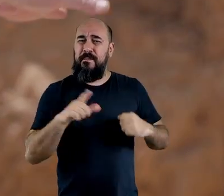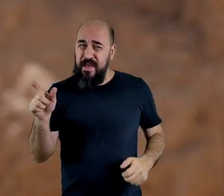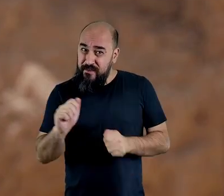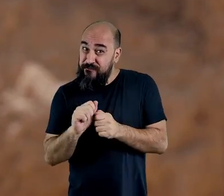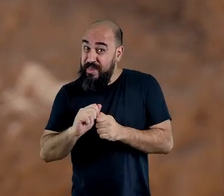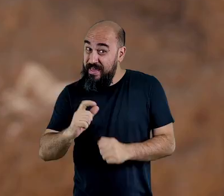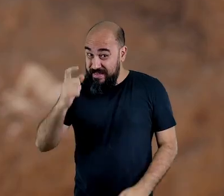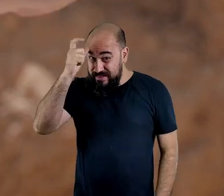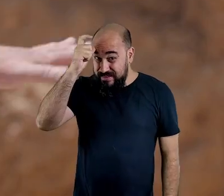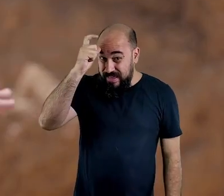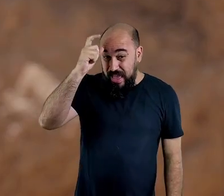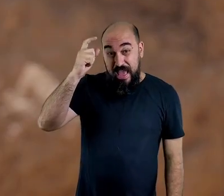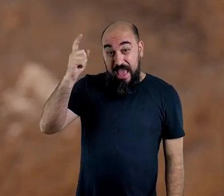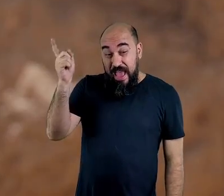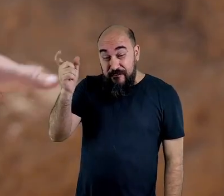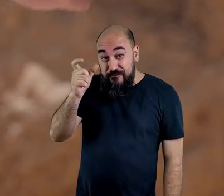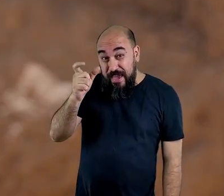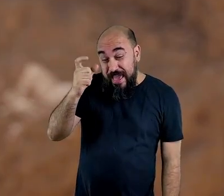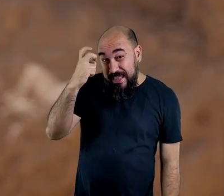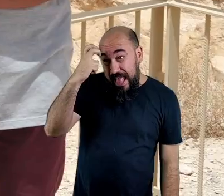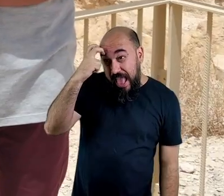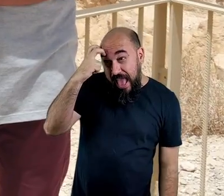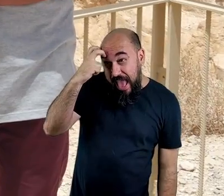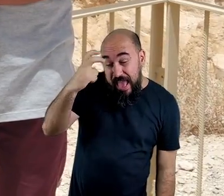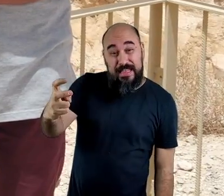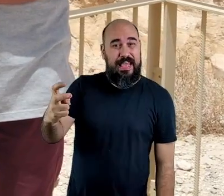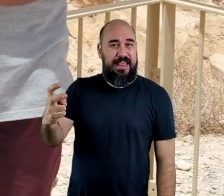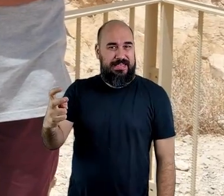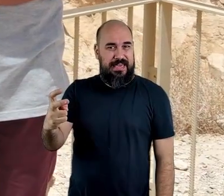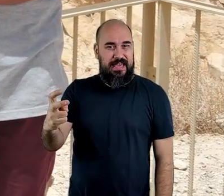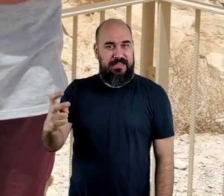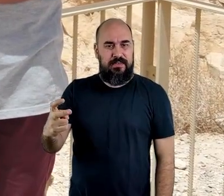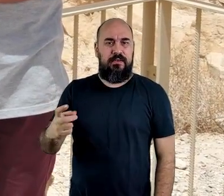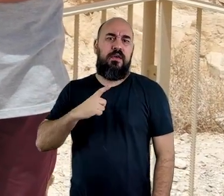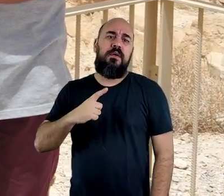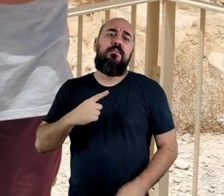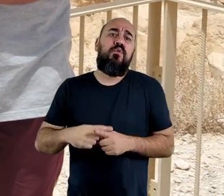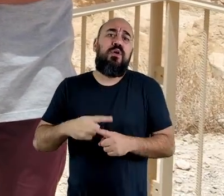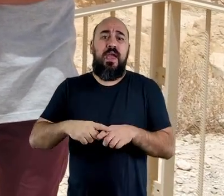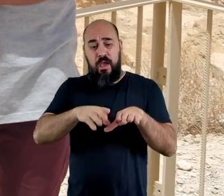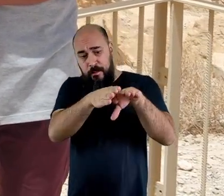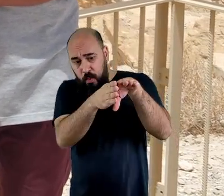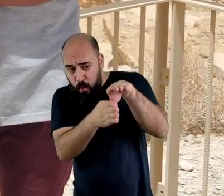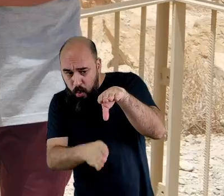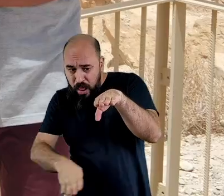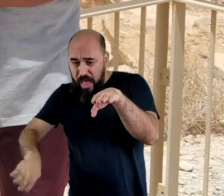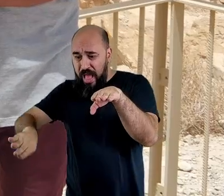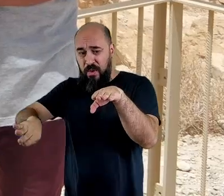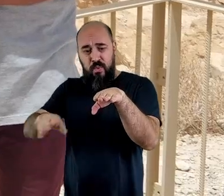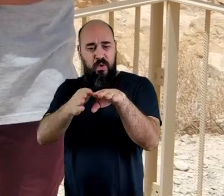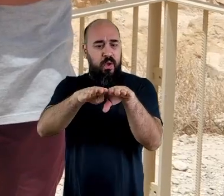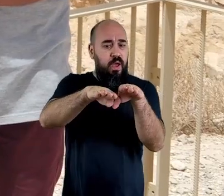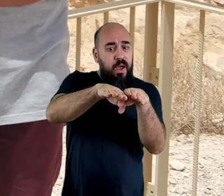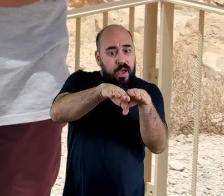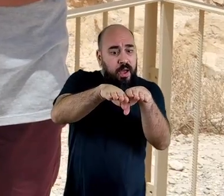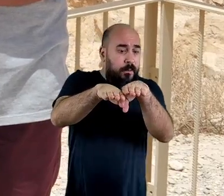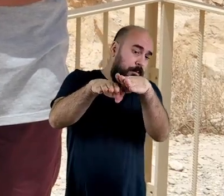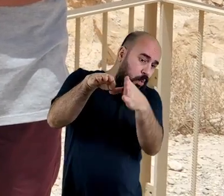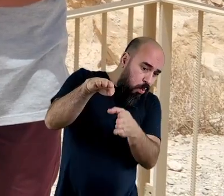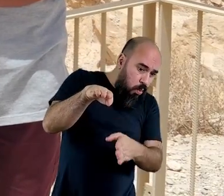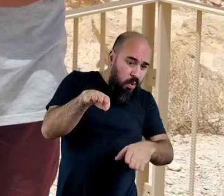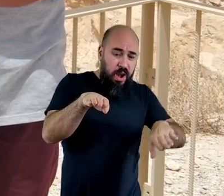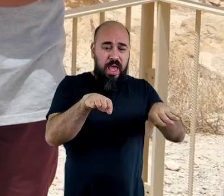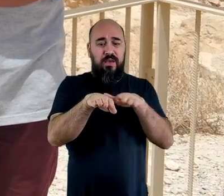todo o material daqui e criaram o que chamamos de fosso, que é um obstáculo, impediram pessoas de atacar o muro.